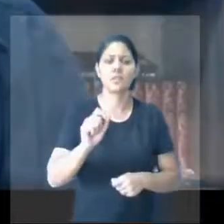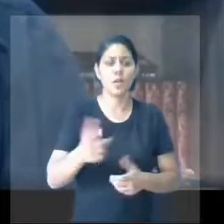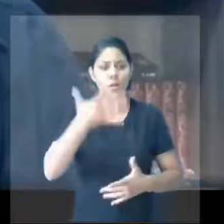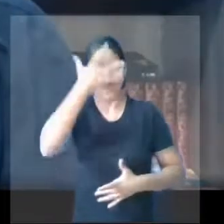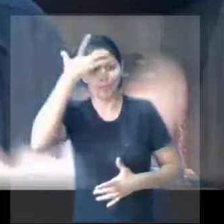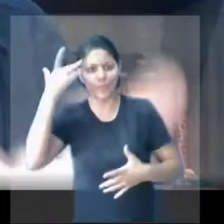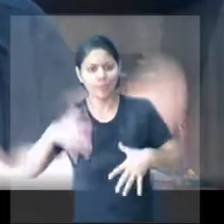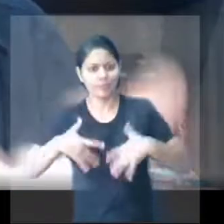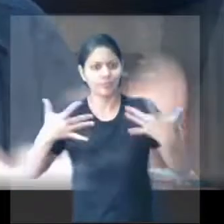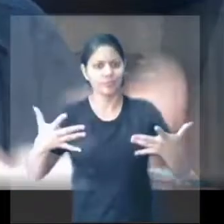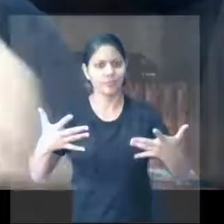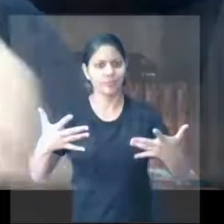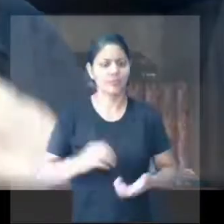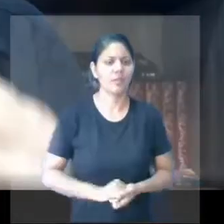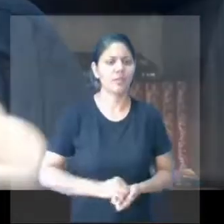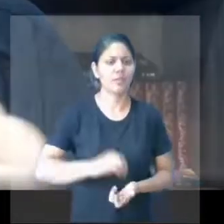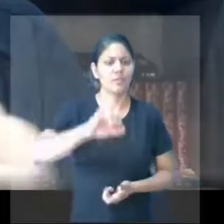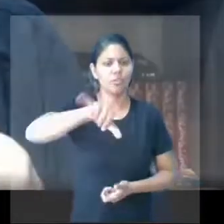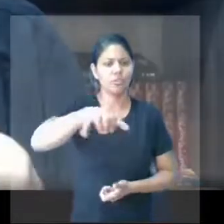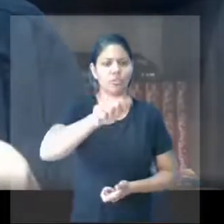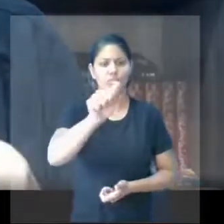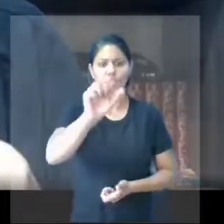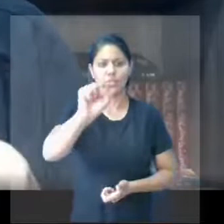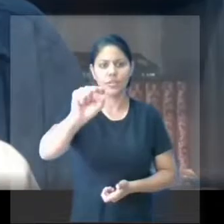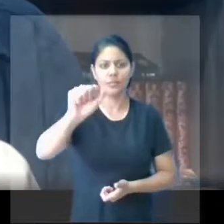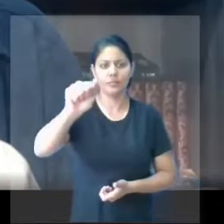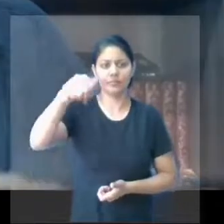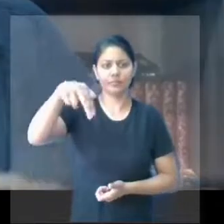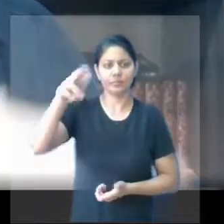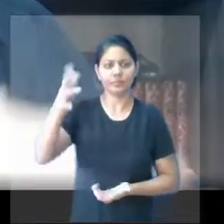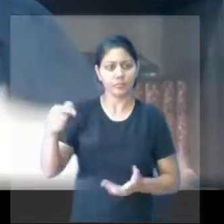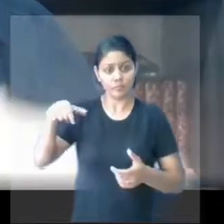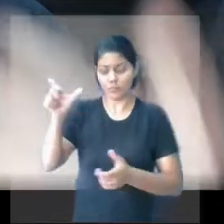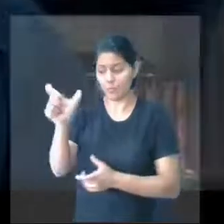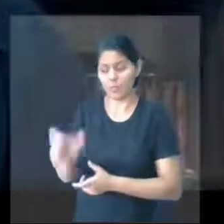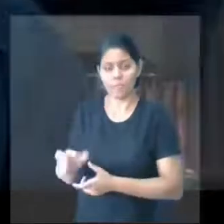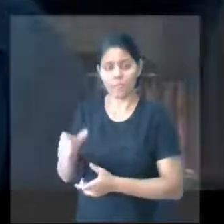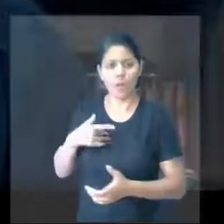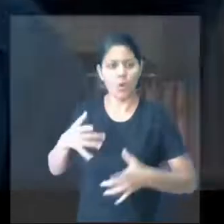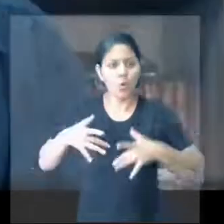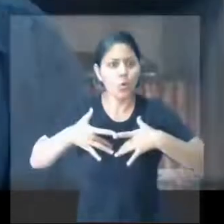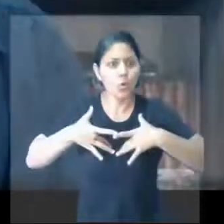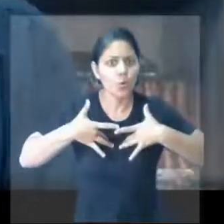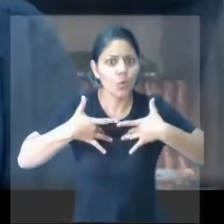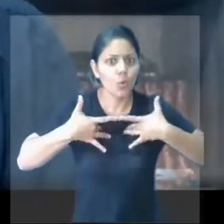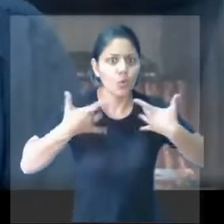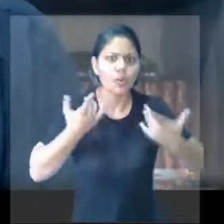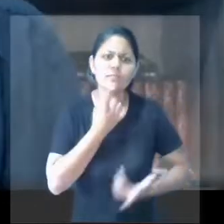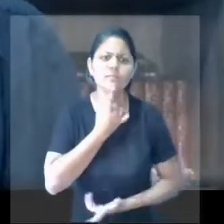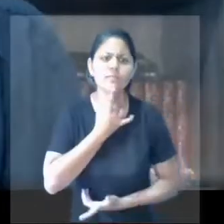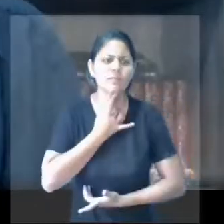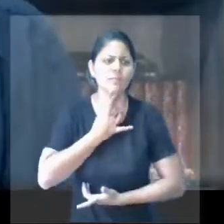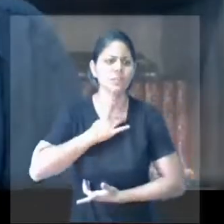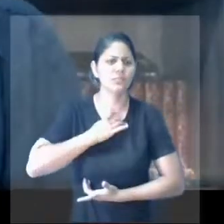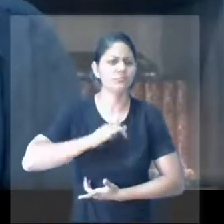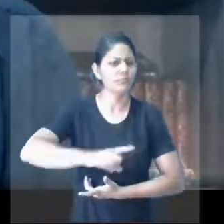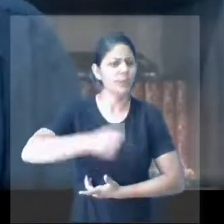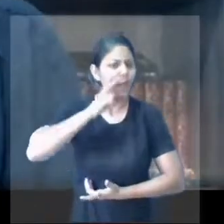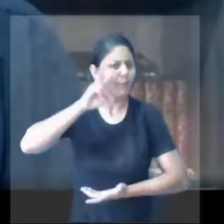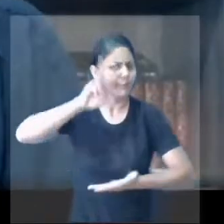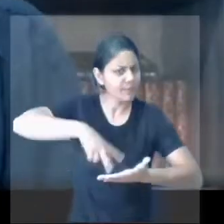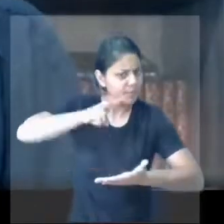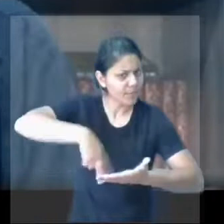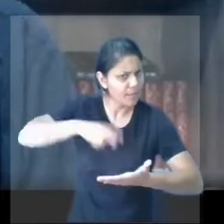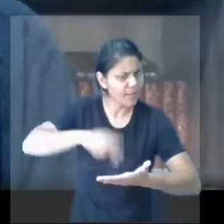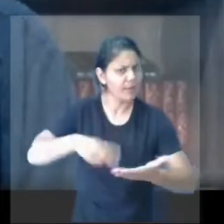O Jean-Baptiste, ele precisou desse entusiasta que despertasse, né, essa vontade das pessoas que para ler essa